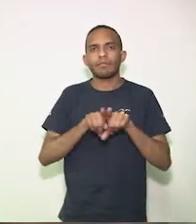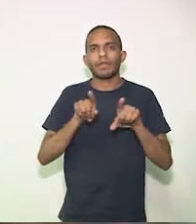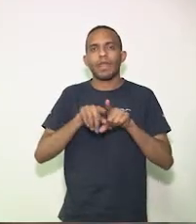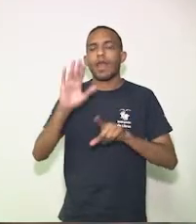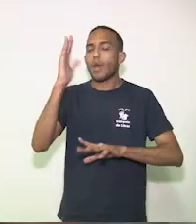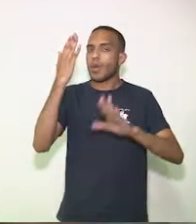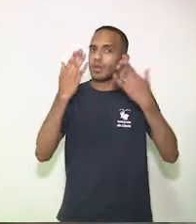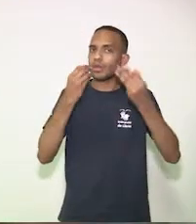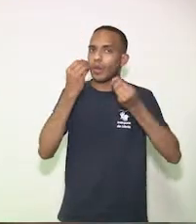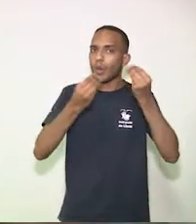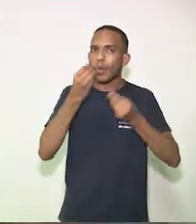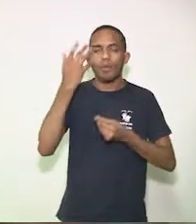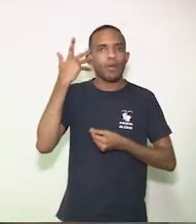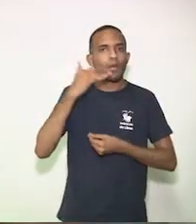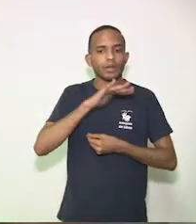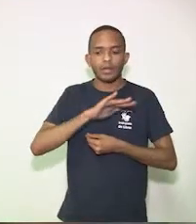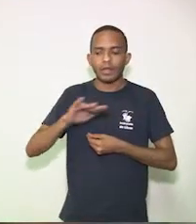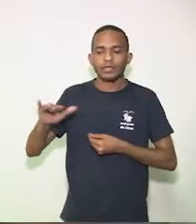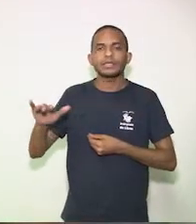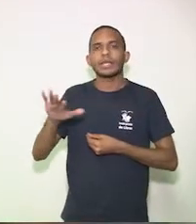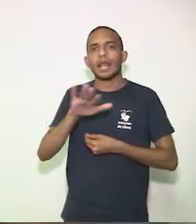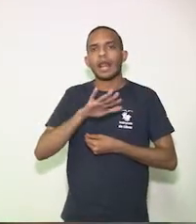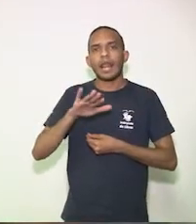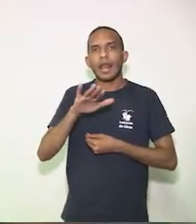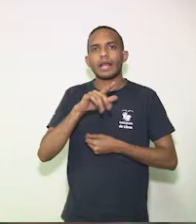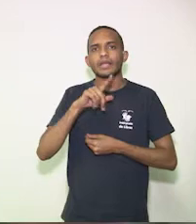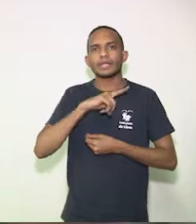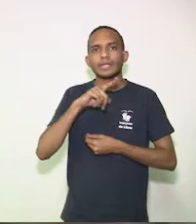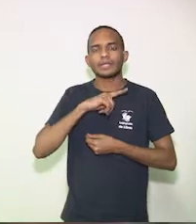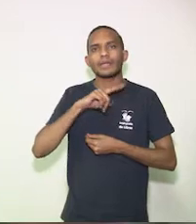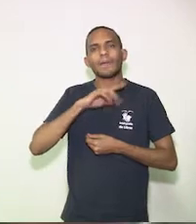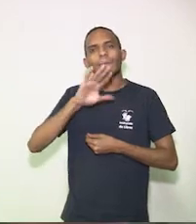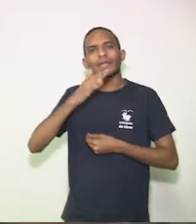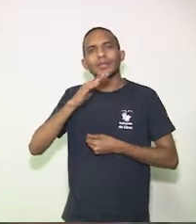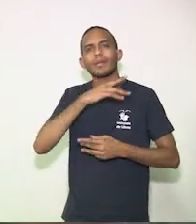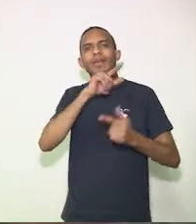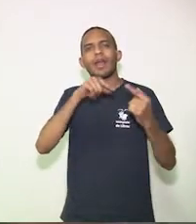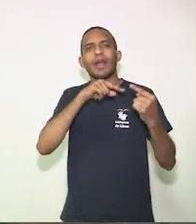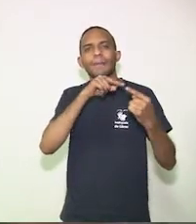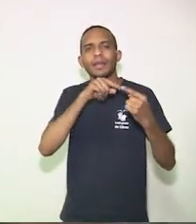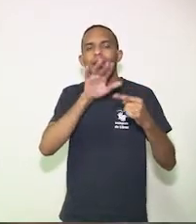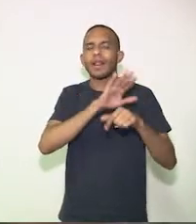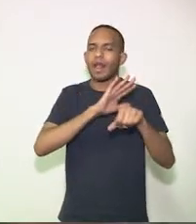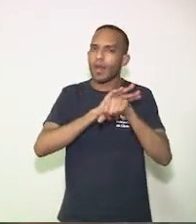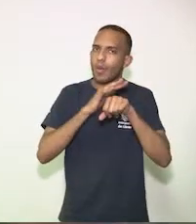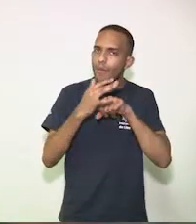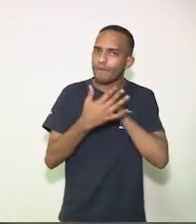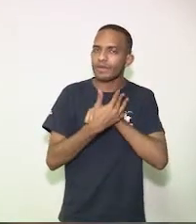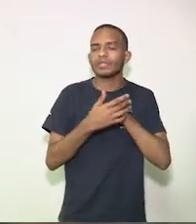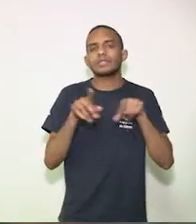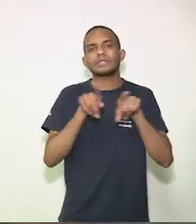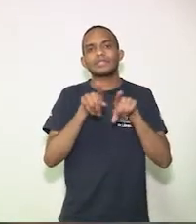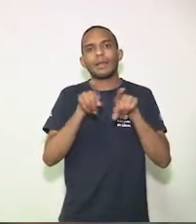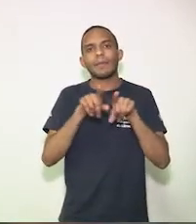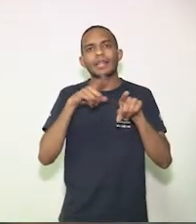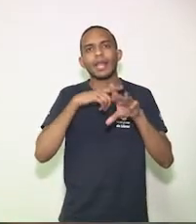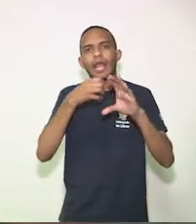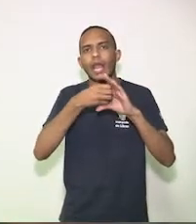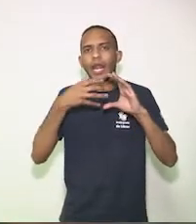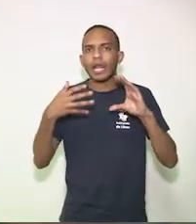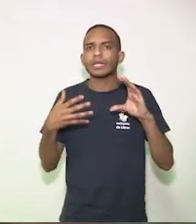Ocorre em casos de crianças que estejam temporalmente associados à Covid,